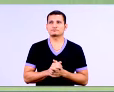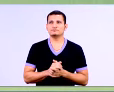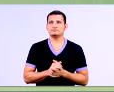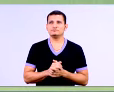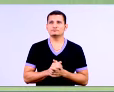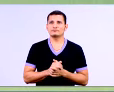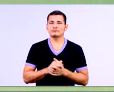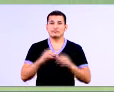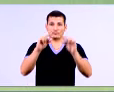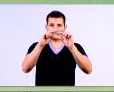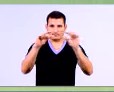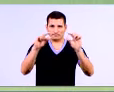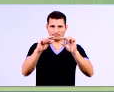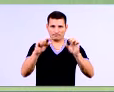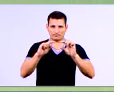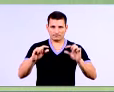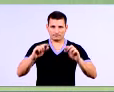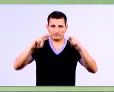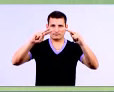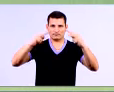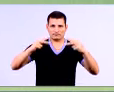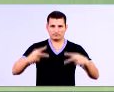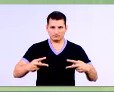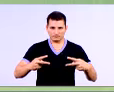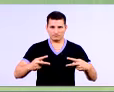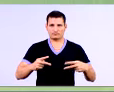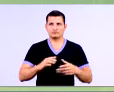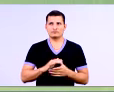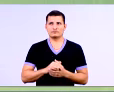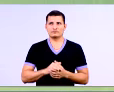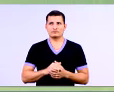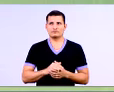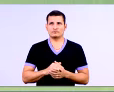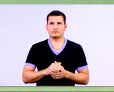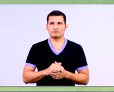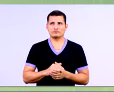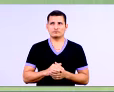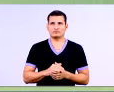Um formulário HTML, ele é